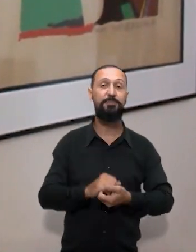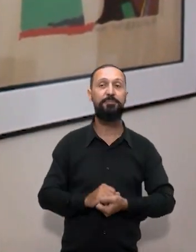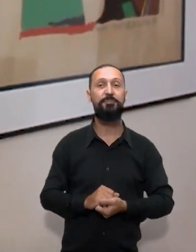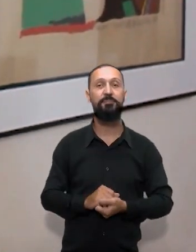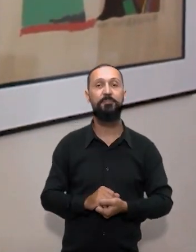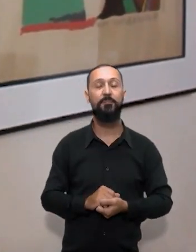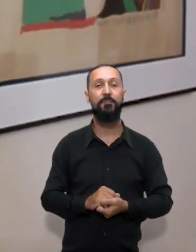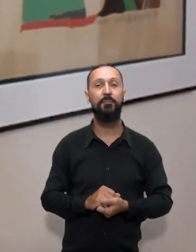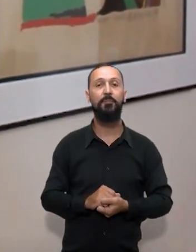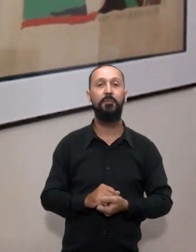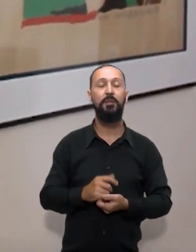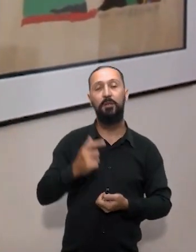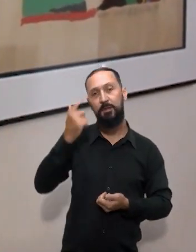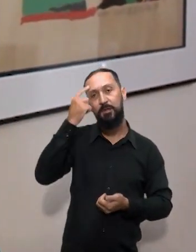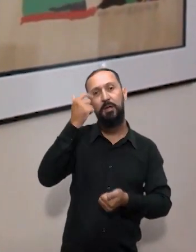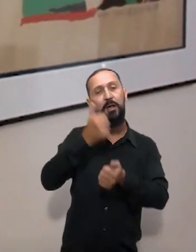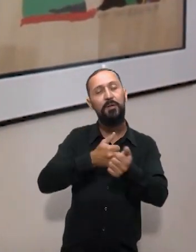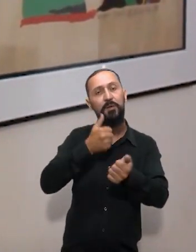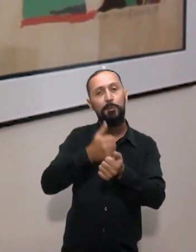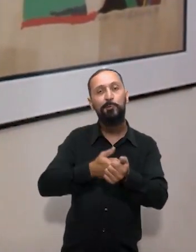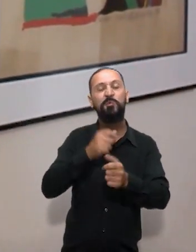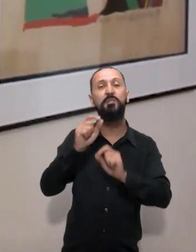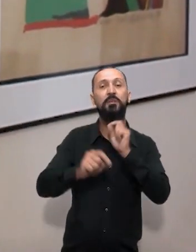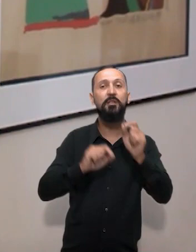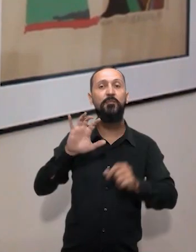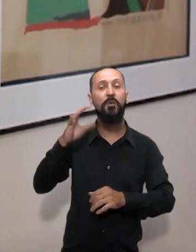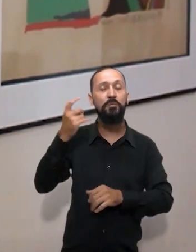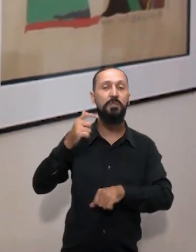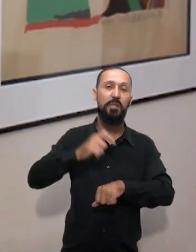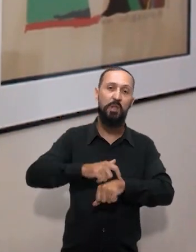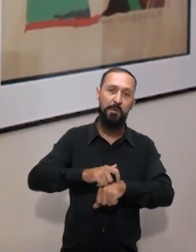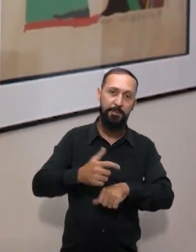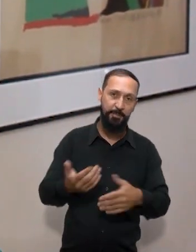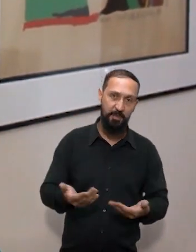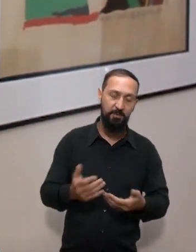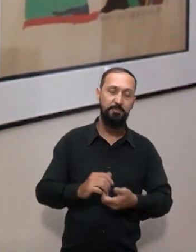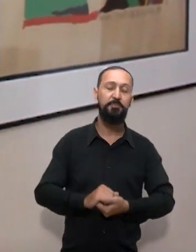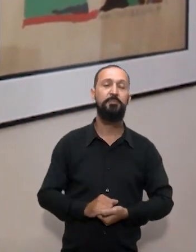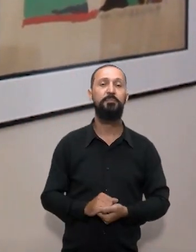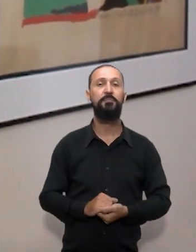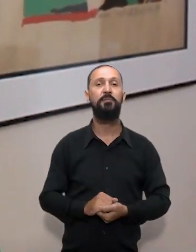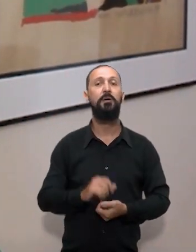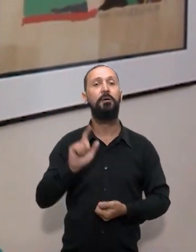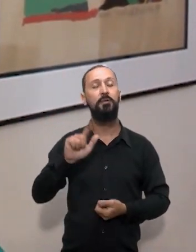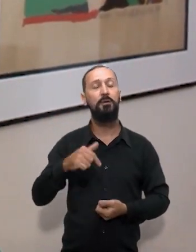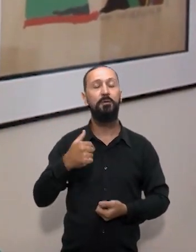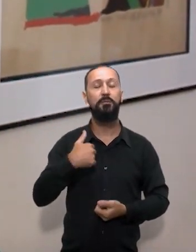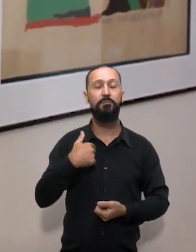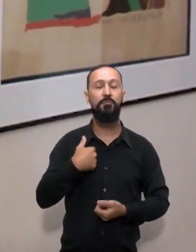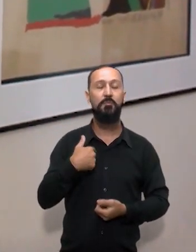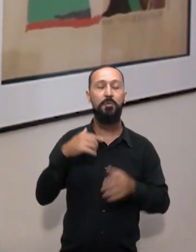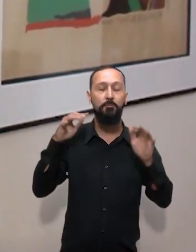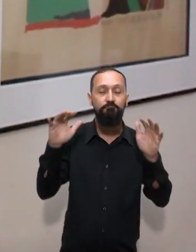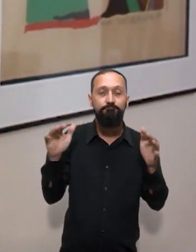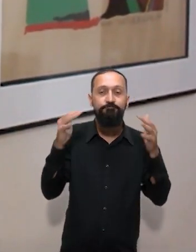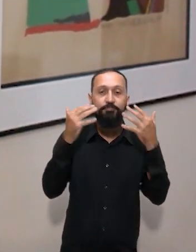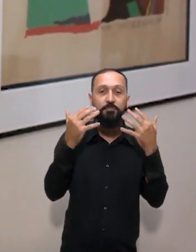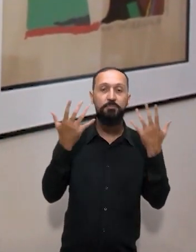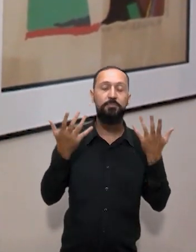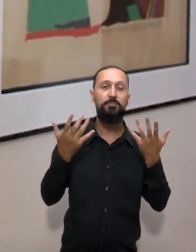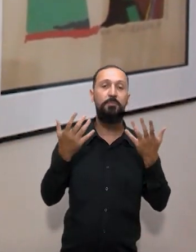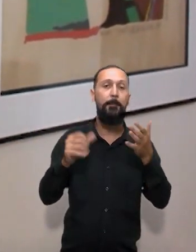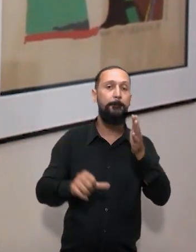daqui e reflexões sobre o que estava acontecendo nesse momento. Isso foi o que me chamou